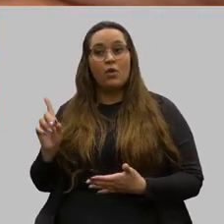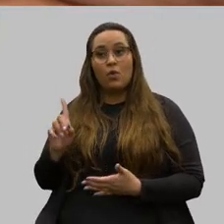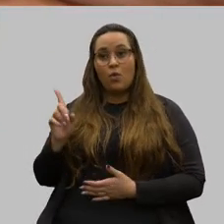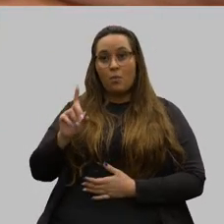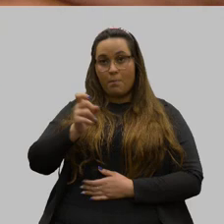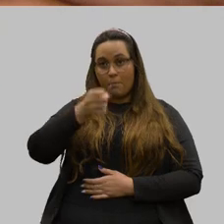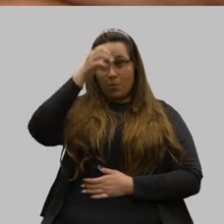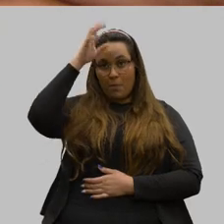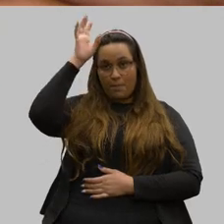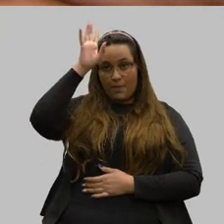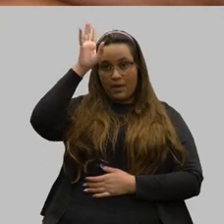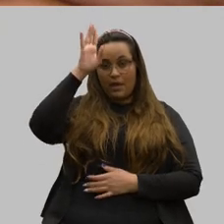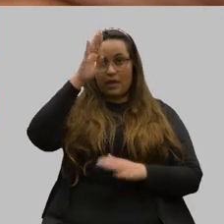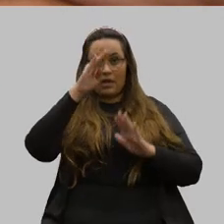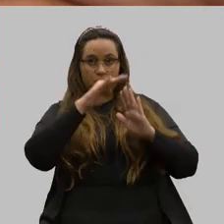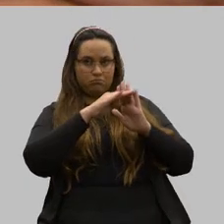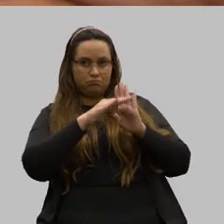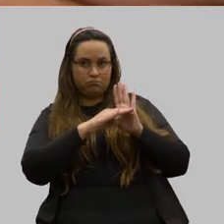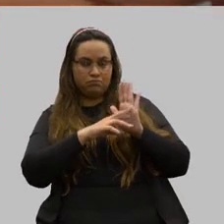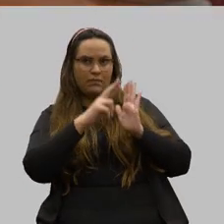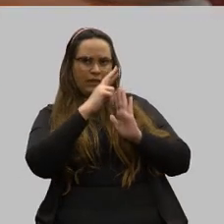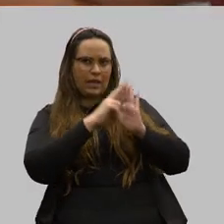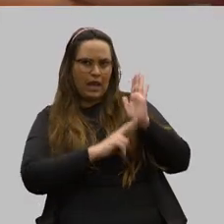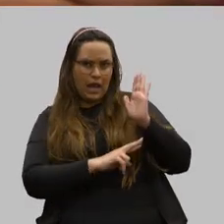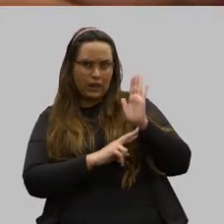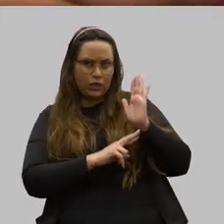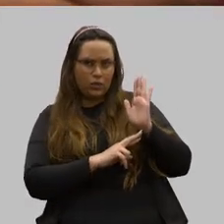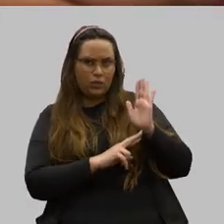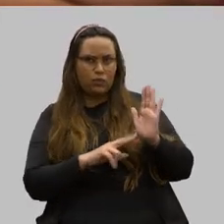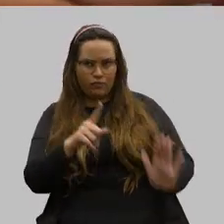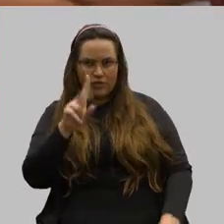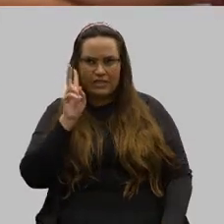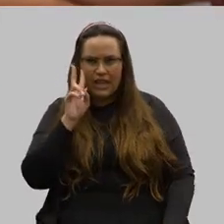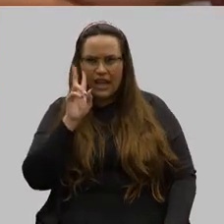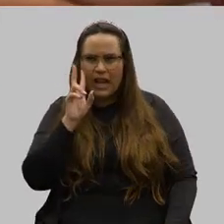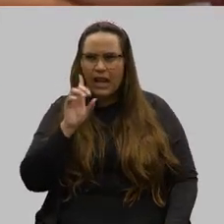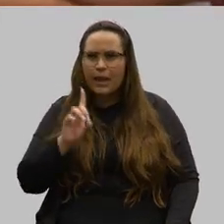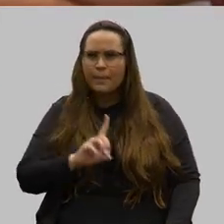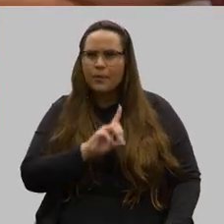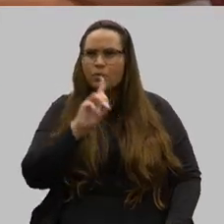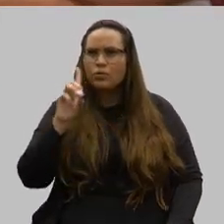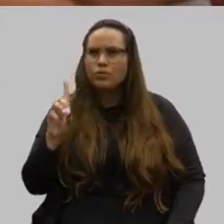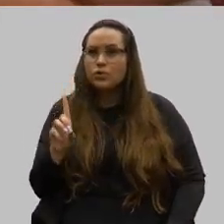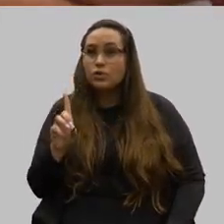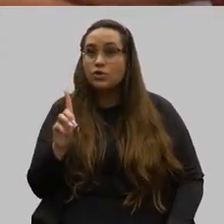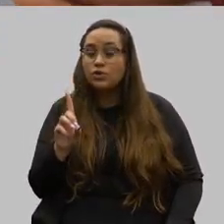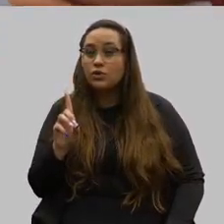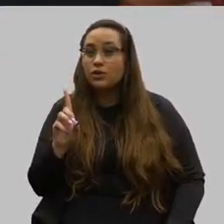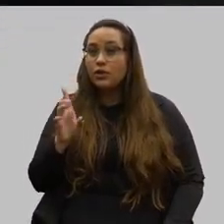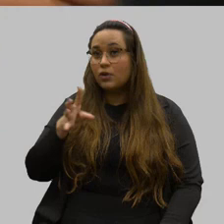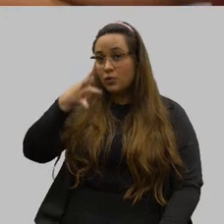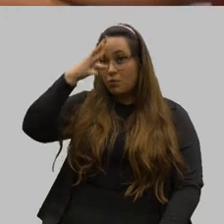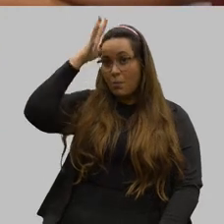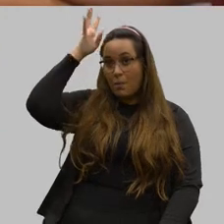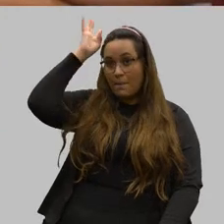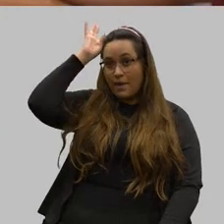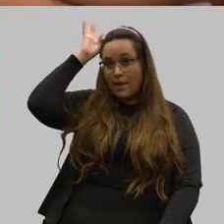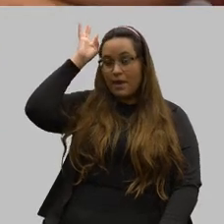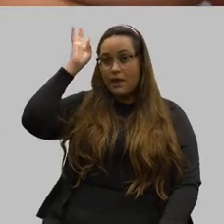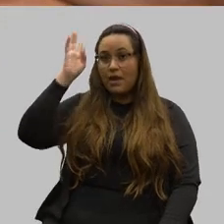a época Comandante o senhor tem o senhor lembra a a data que foi especificamente o laudo emitido pelo corpo de bombeiros